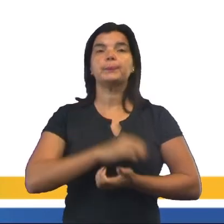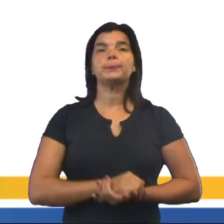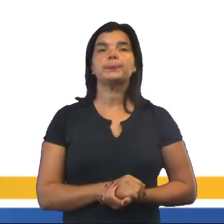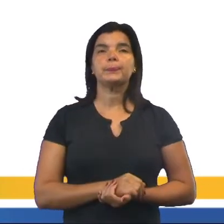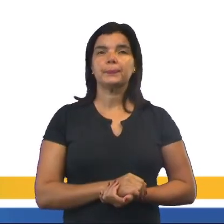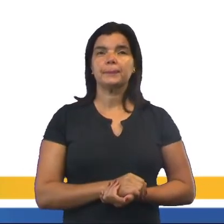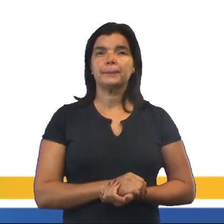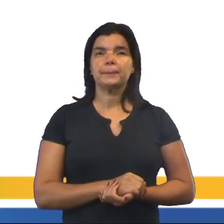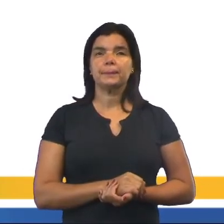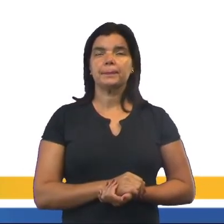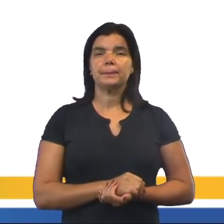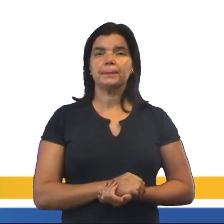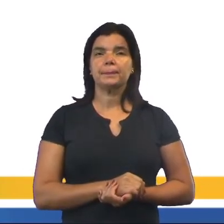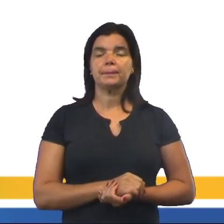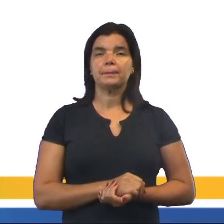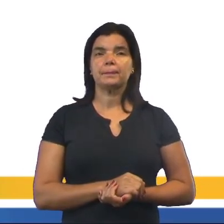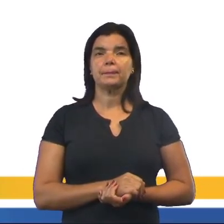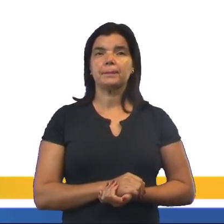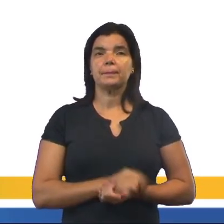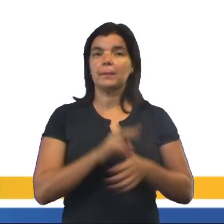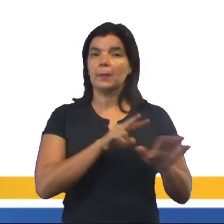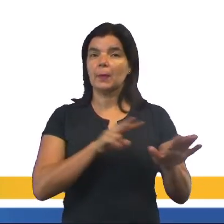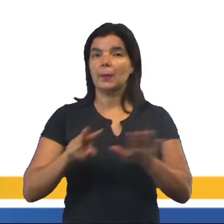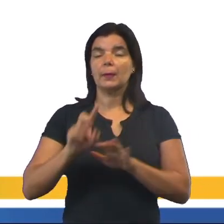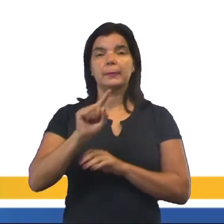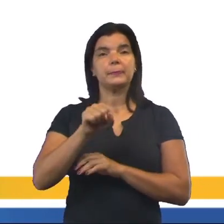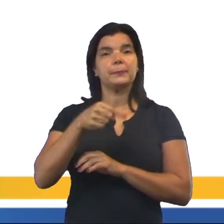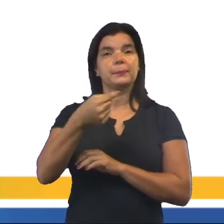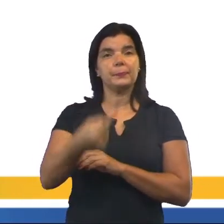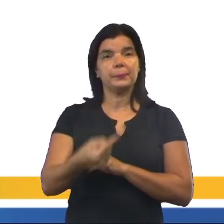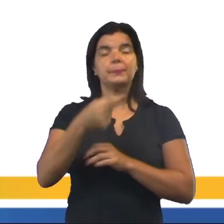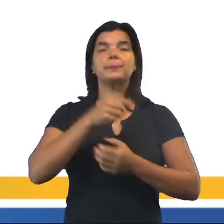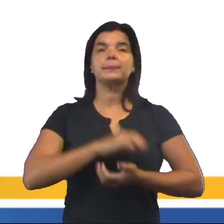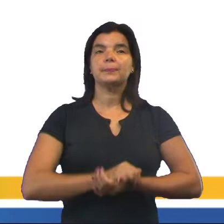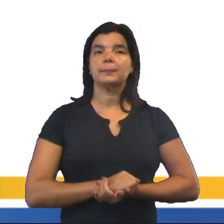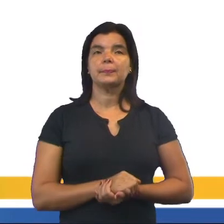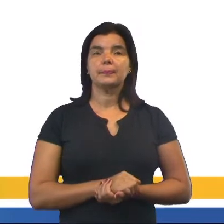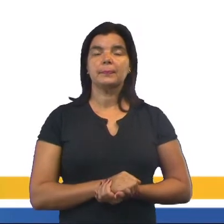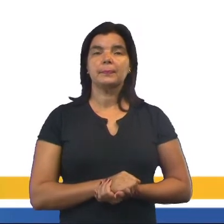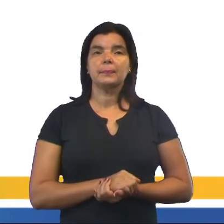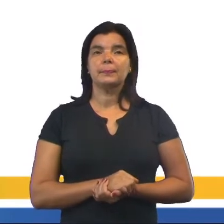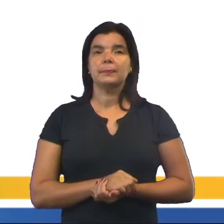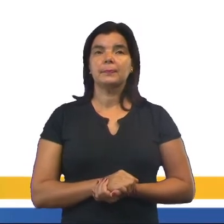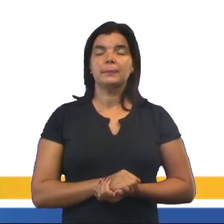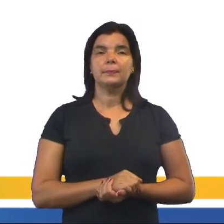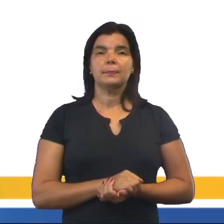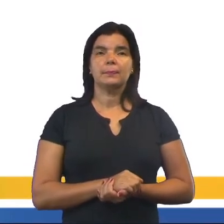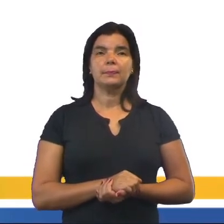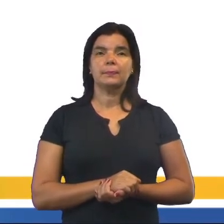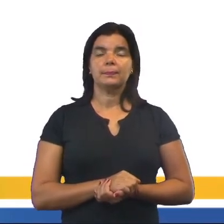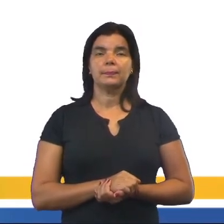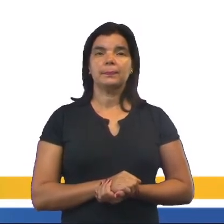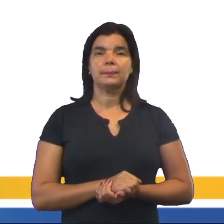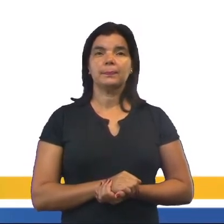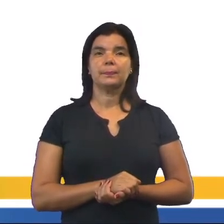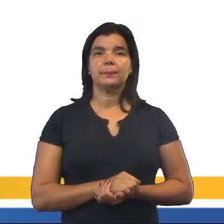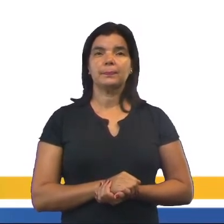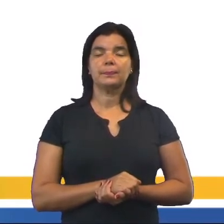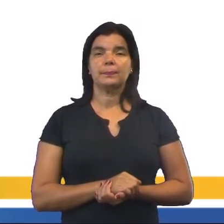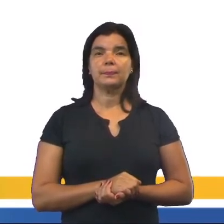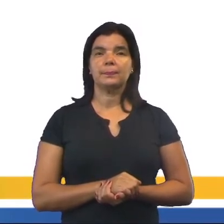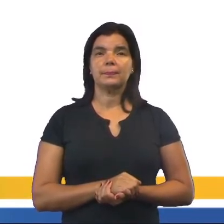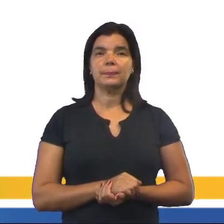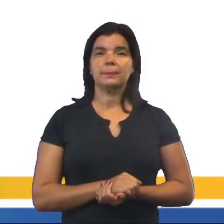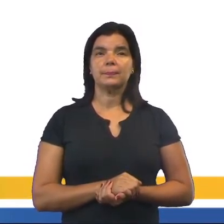ano. Next week, semana que vem, ou próxima semana. Tomorrow, para